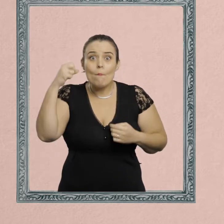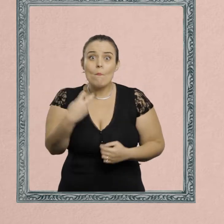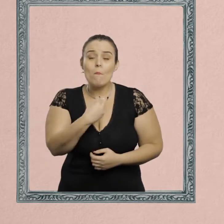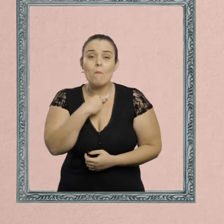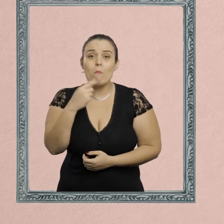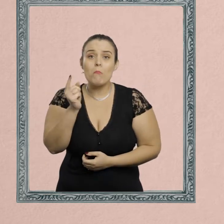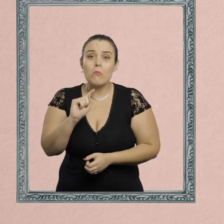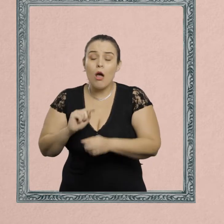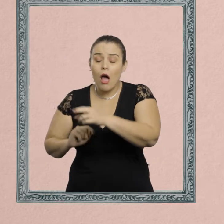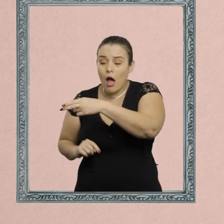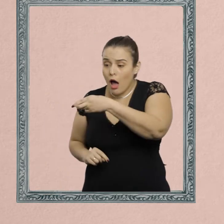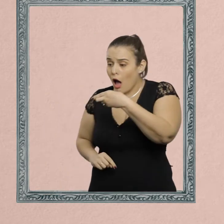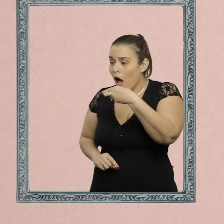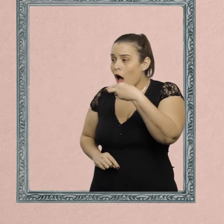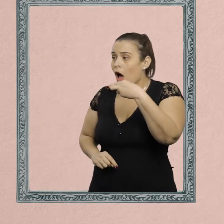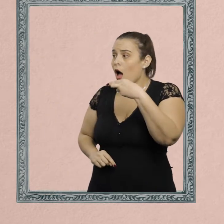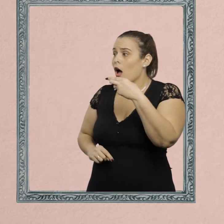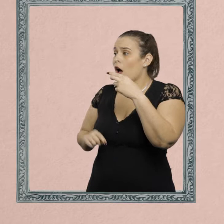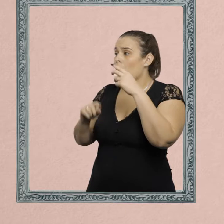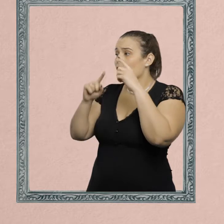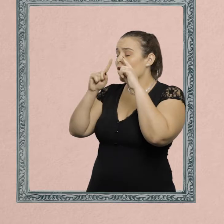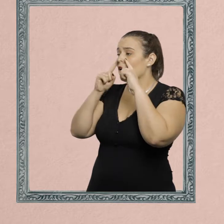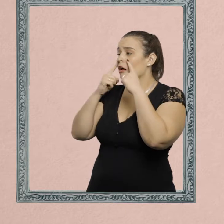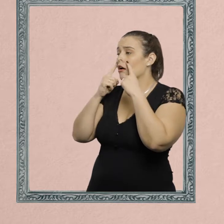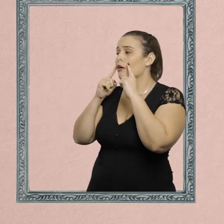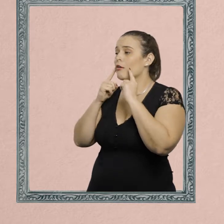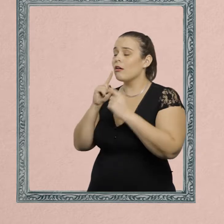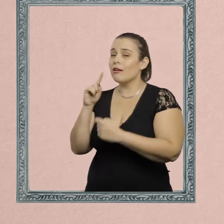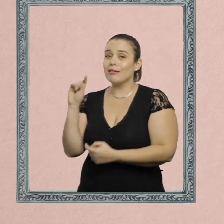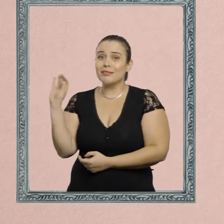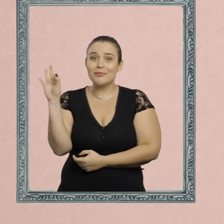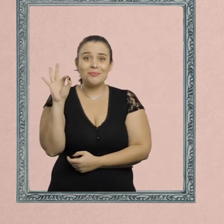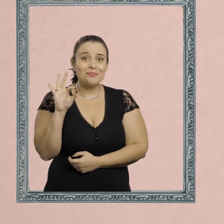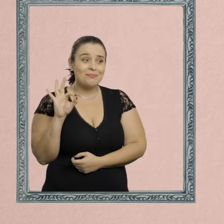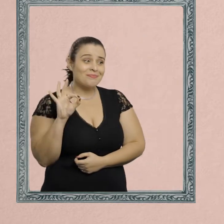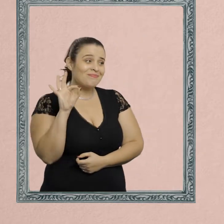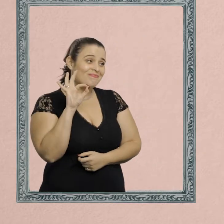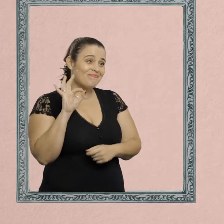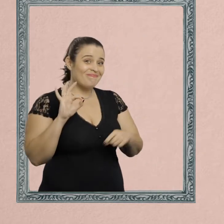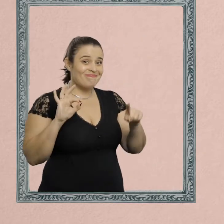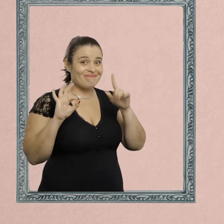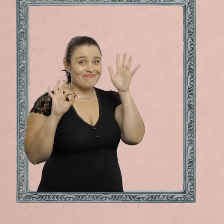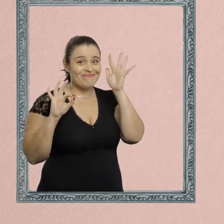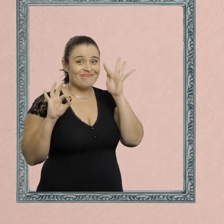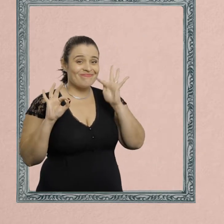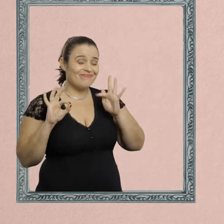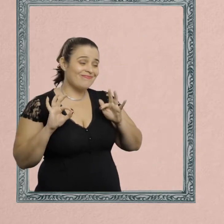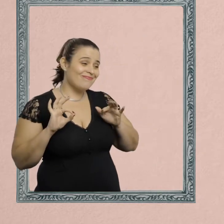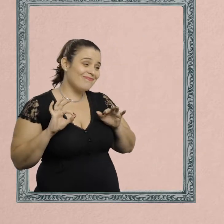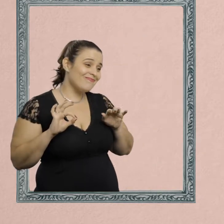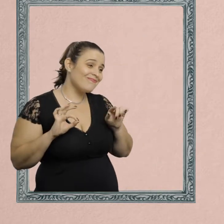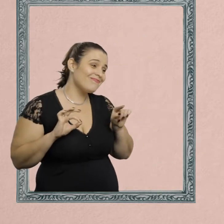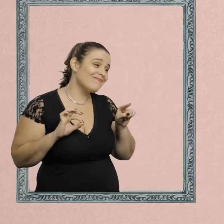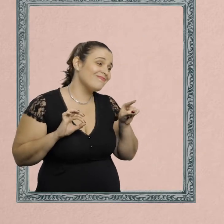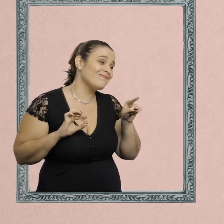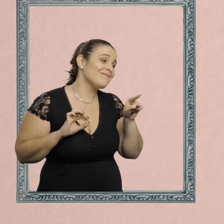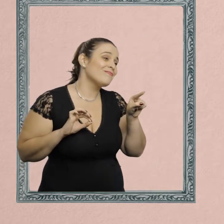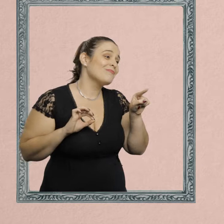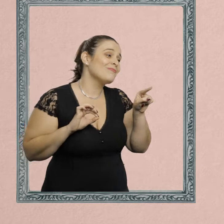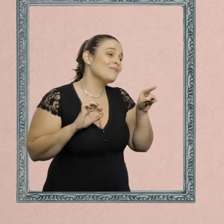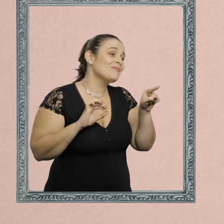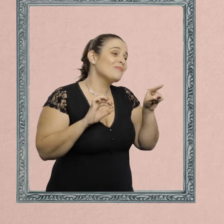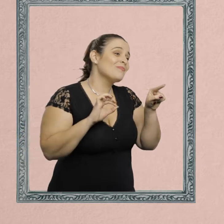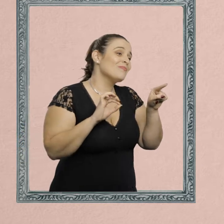chorou. Sininho gostou muito de ver as lágrimas de Peter. Ela esticou seu dedinho e as lágrimas caíram em